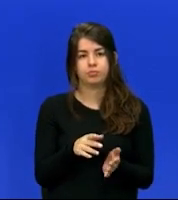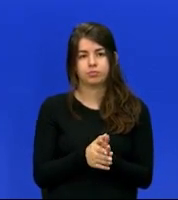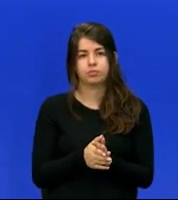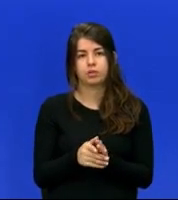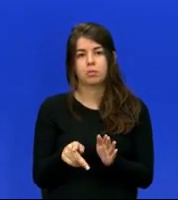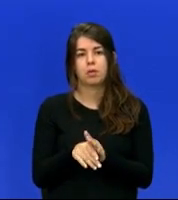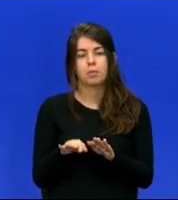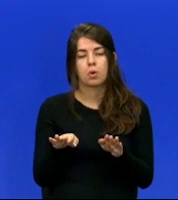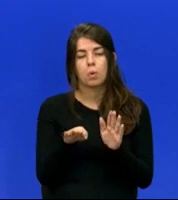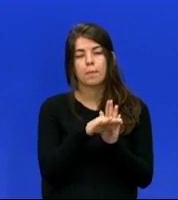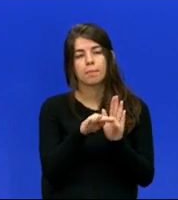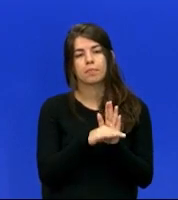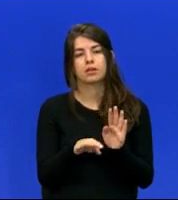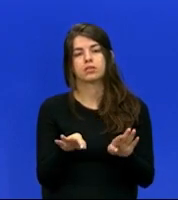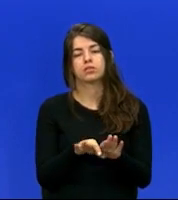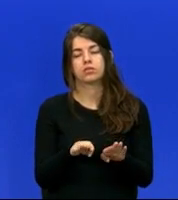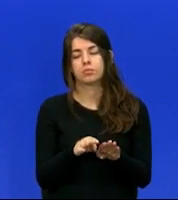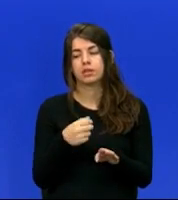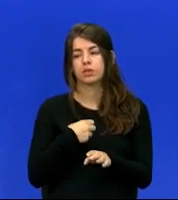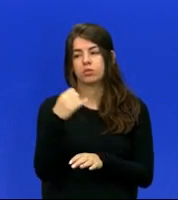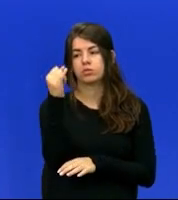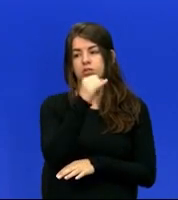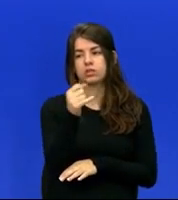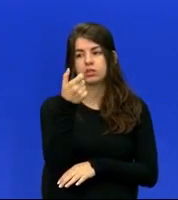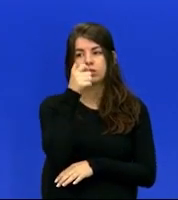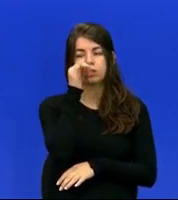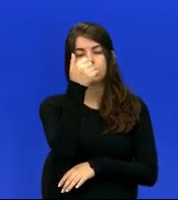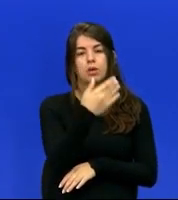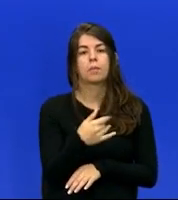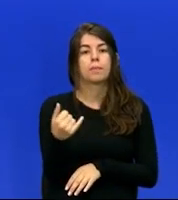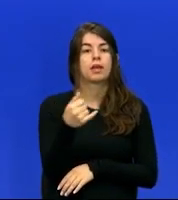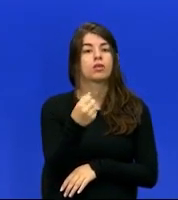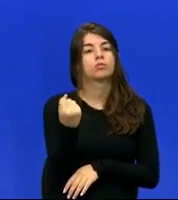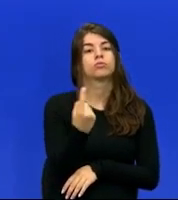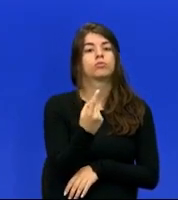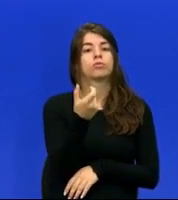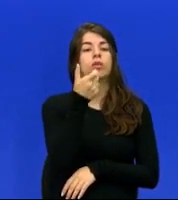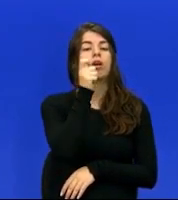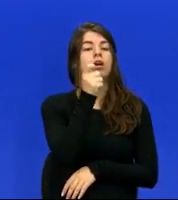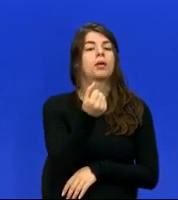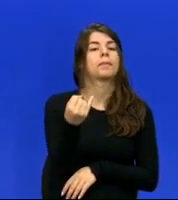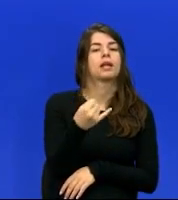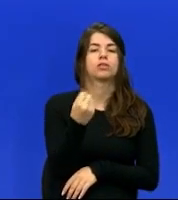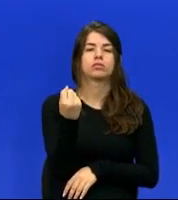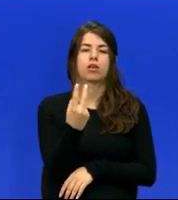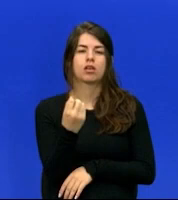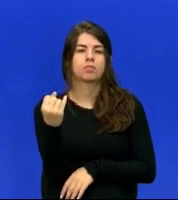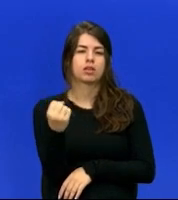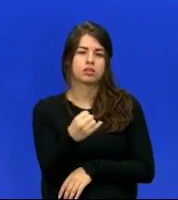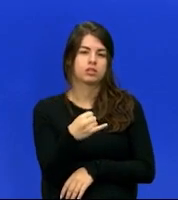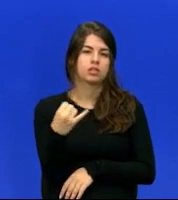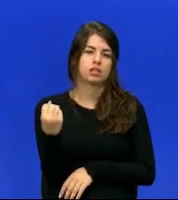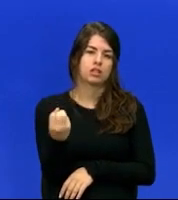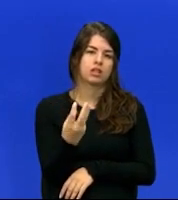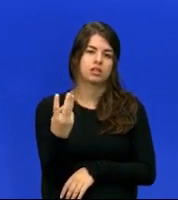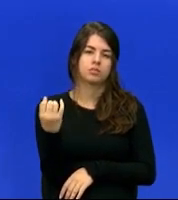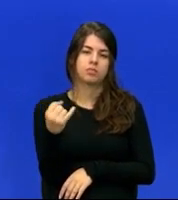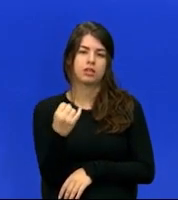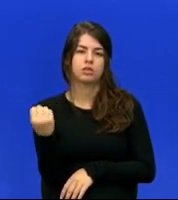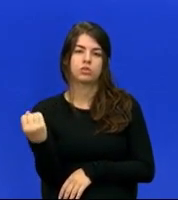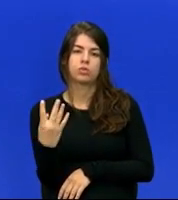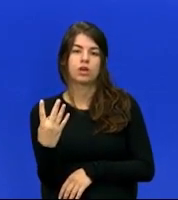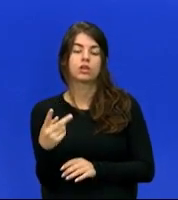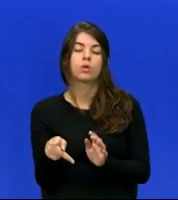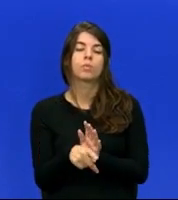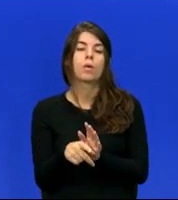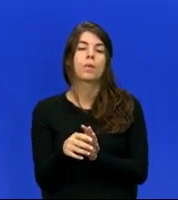da padronização, que é o Z, certo? O menos 1, o menos 2, menos 3, menos 4 representa